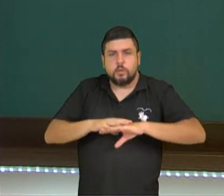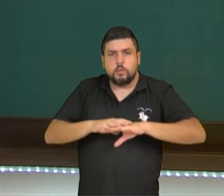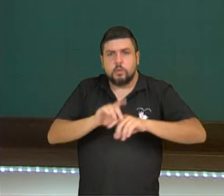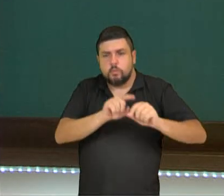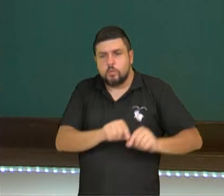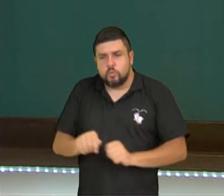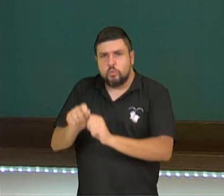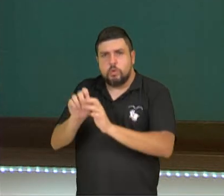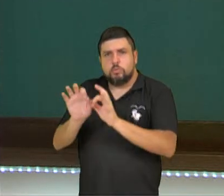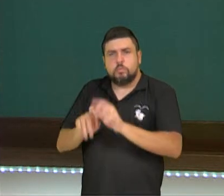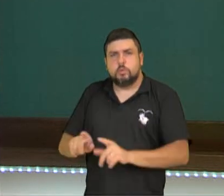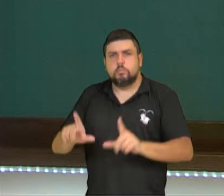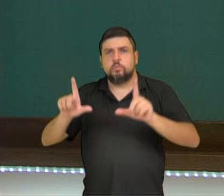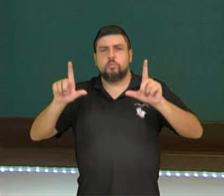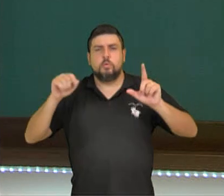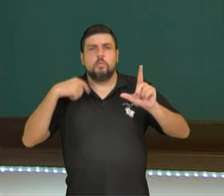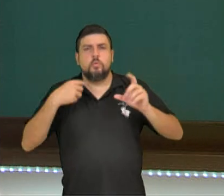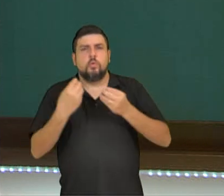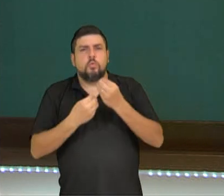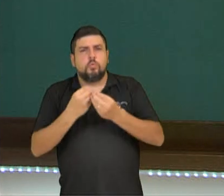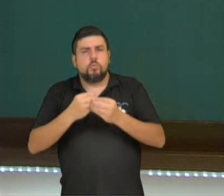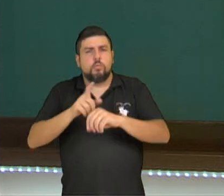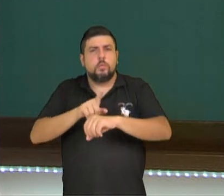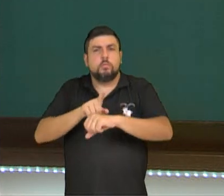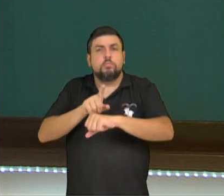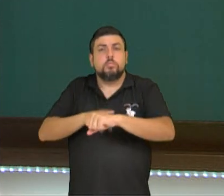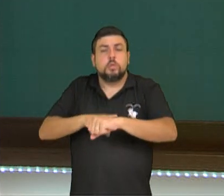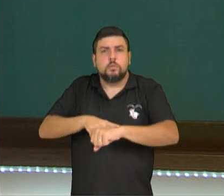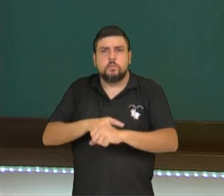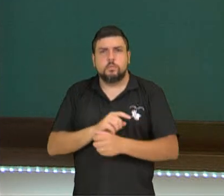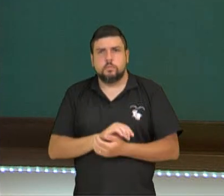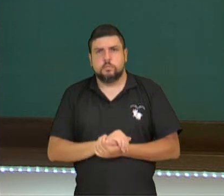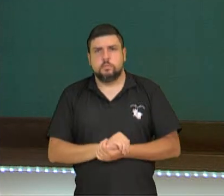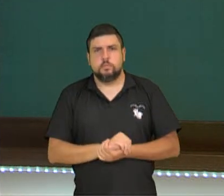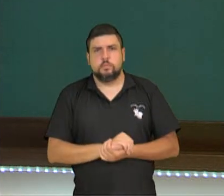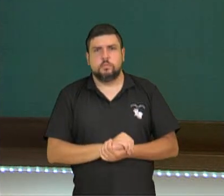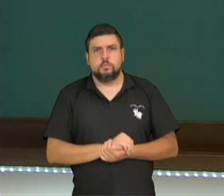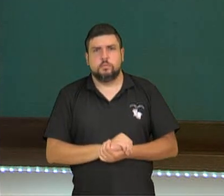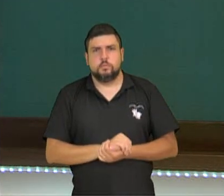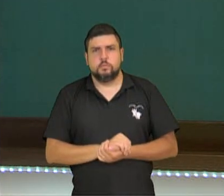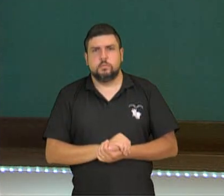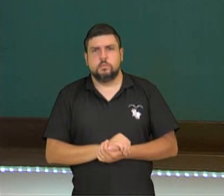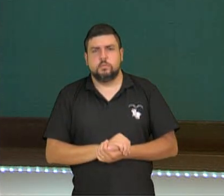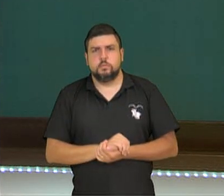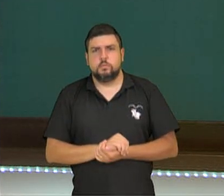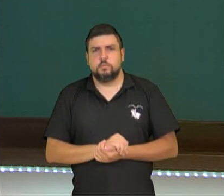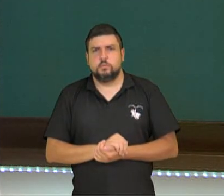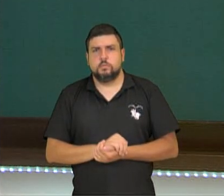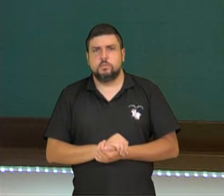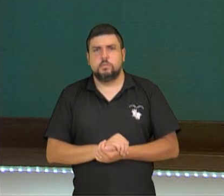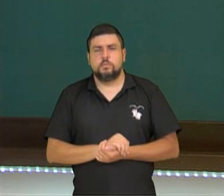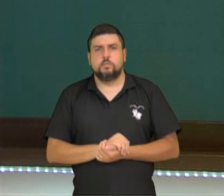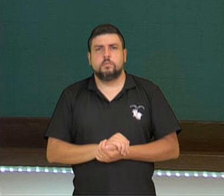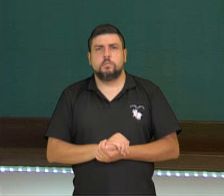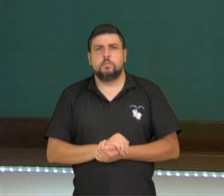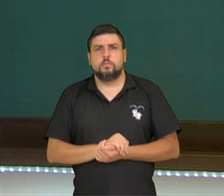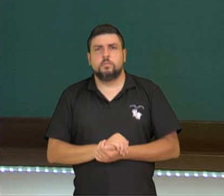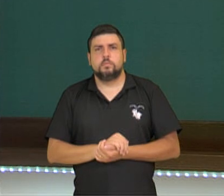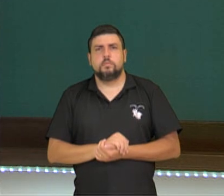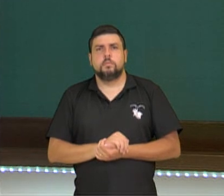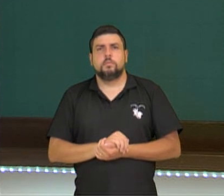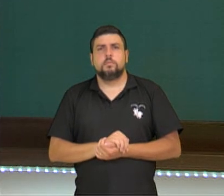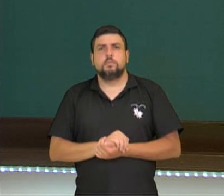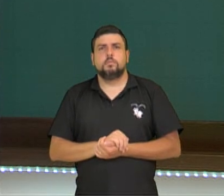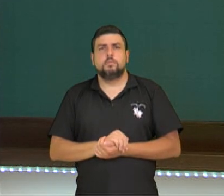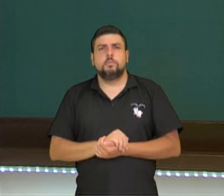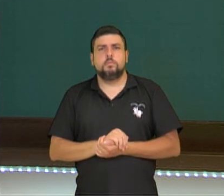que são as informações sobre o tempo que nós recebemos, certo? Então, é importante pensar nisso. E aí nós